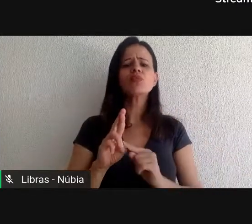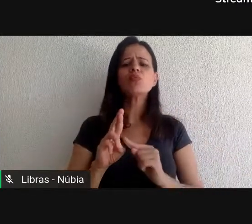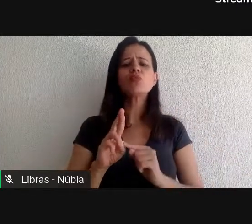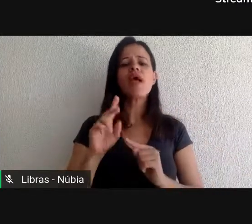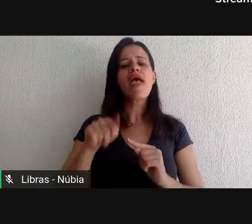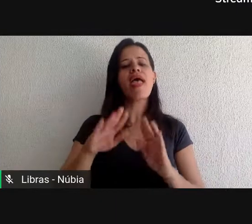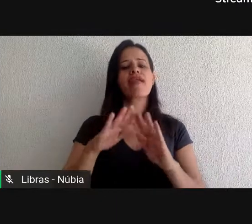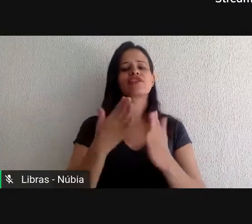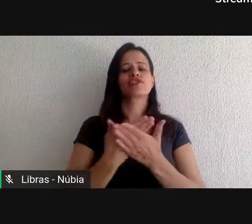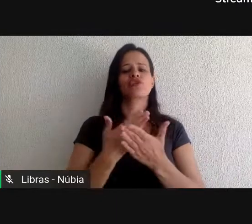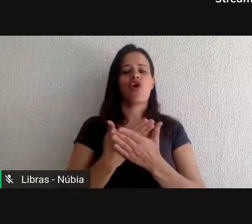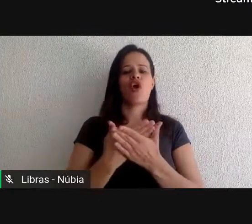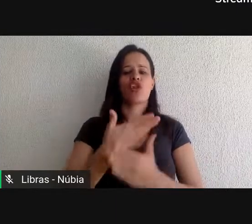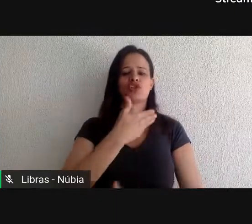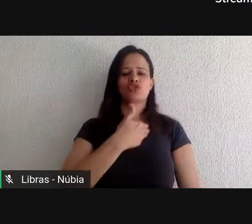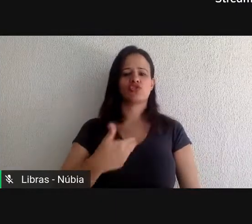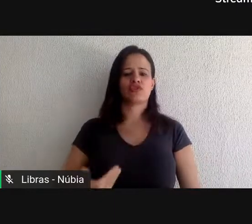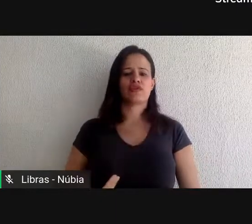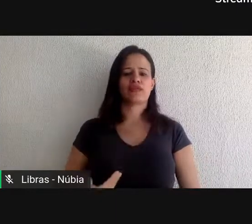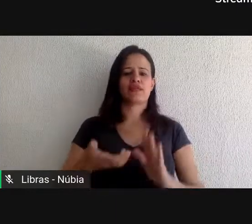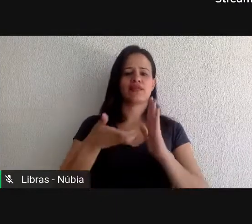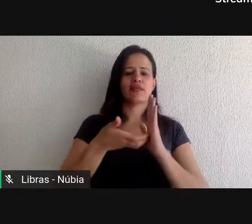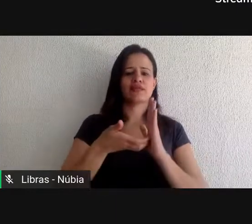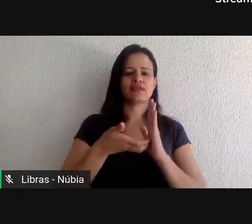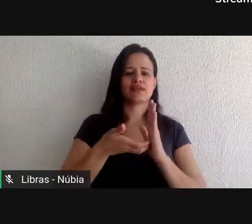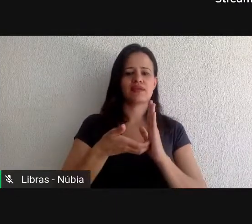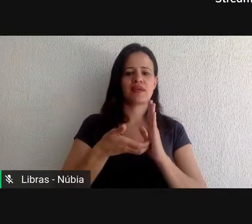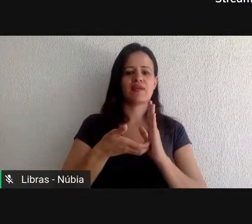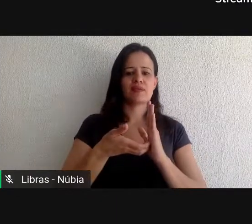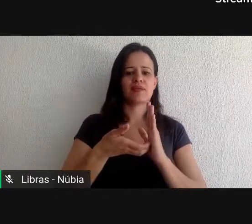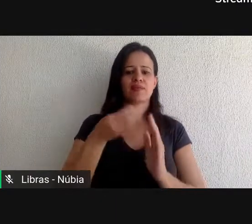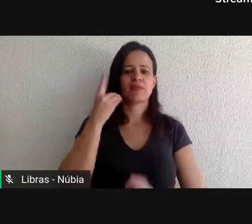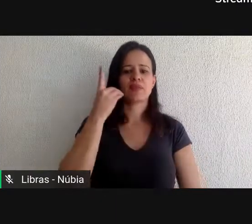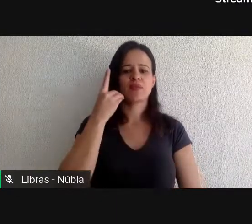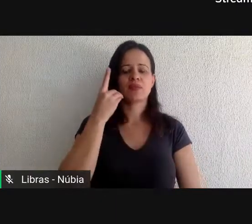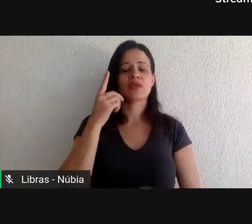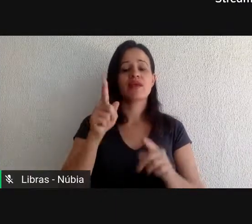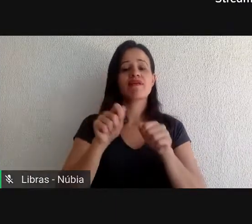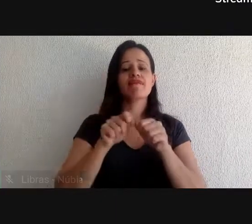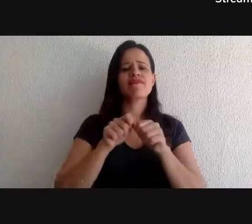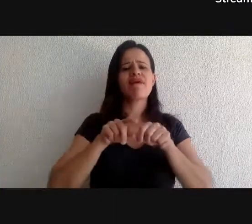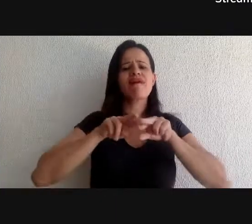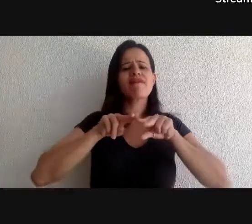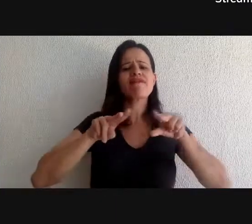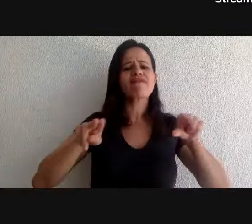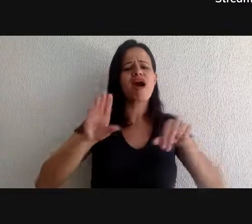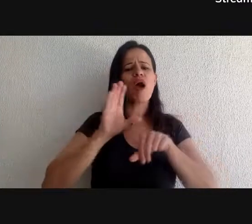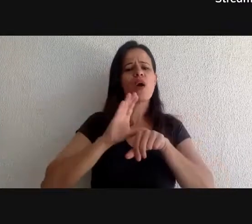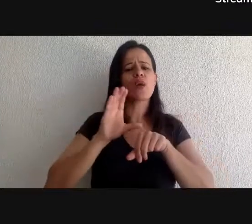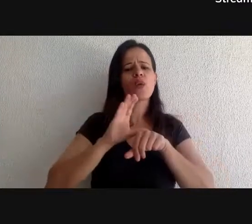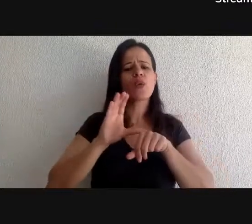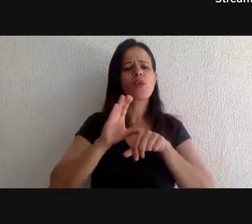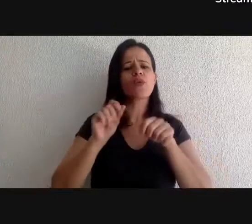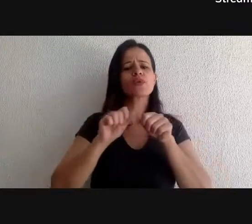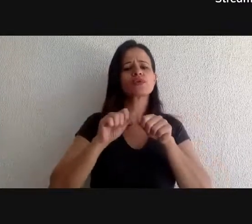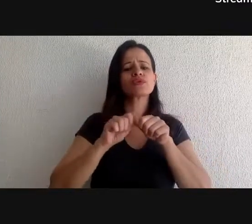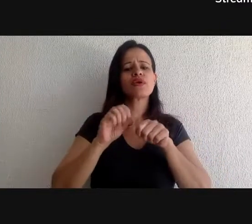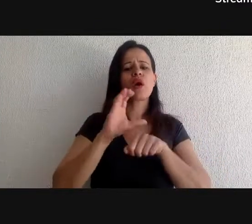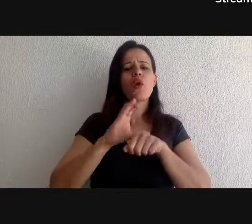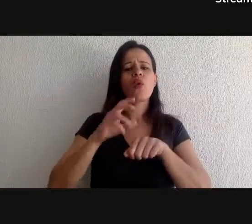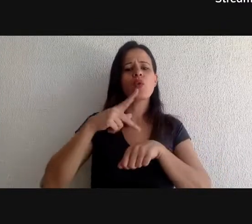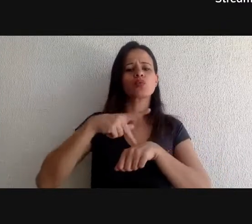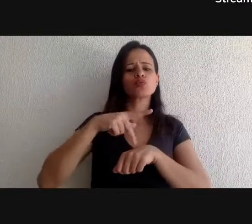da Câmara dos Deputados, que, além de promover vários cursos específicos e de pós-graduação lato